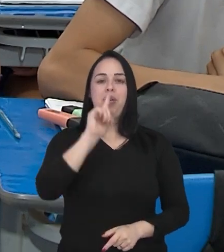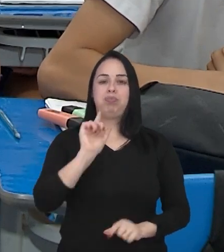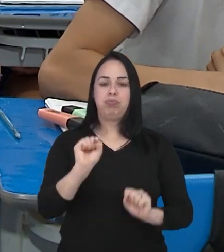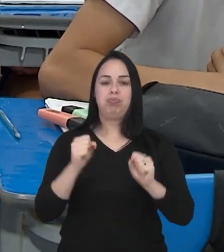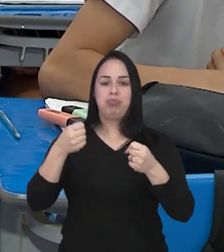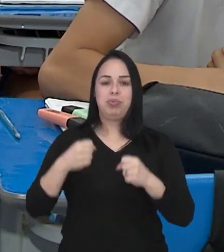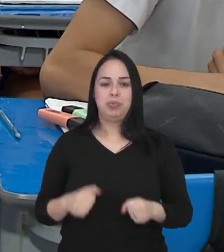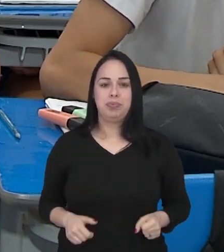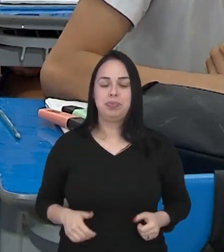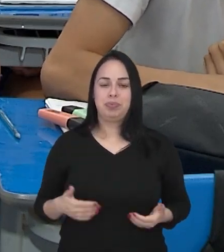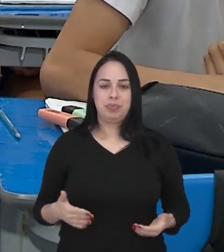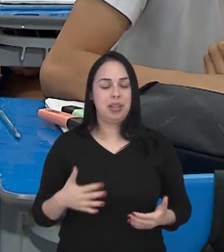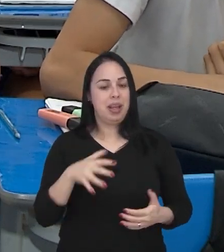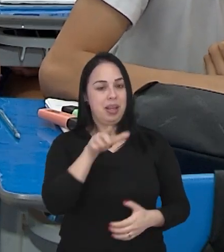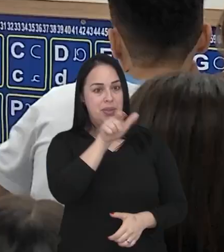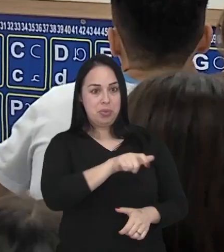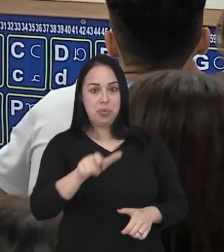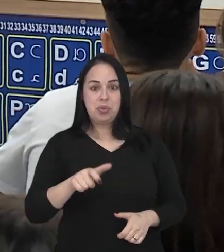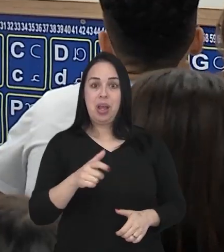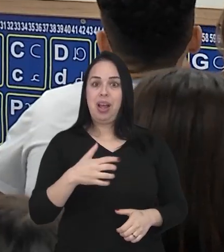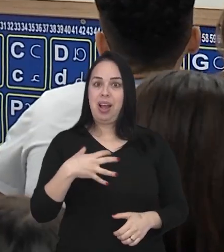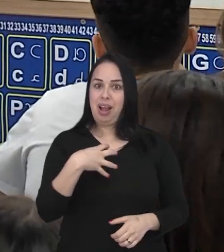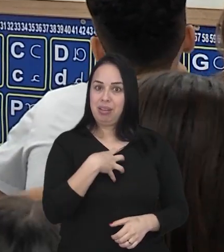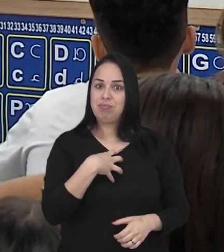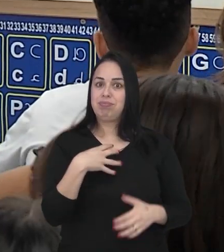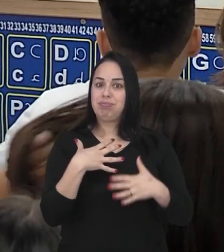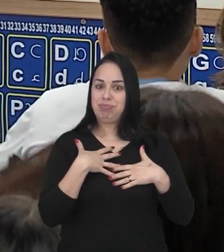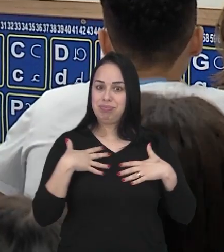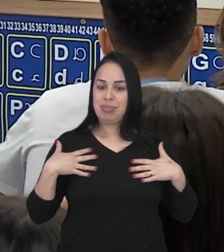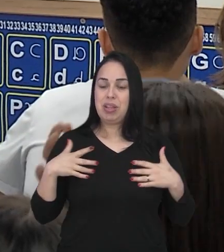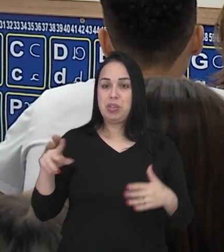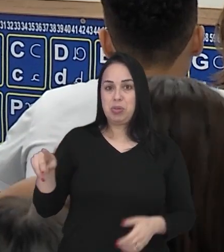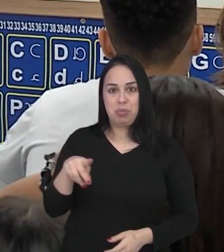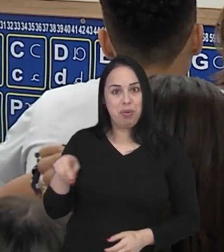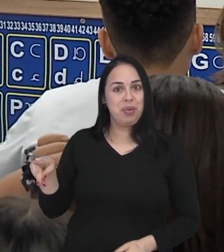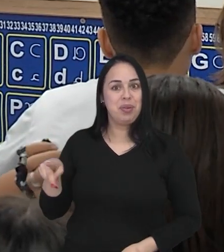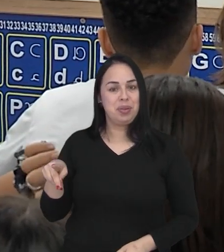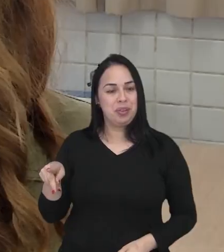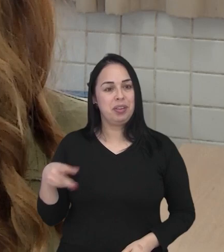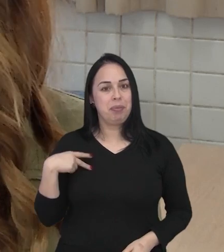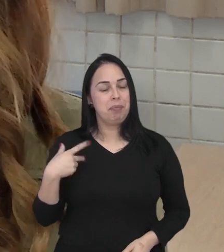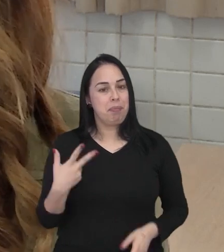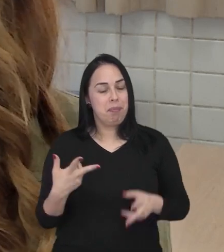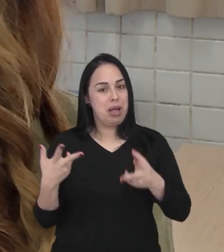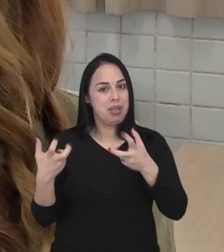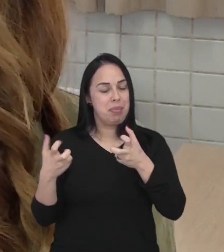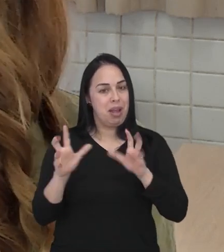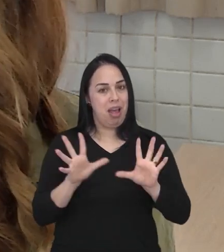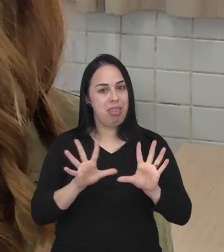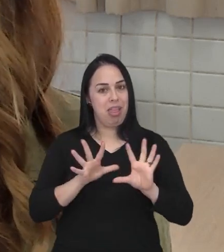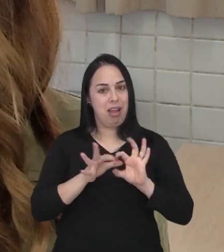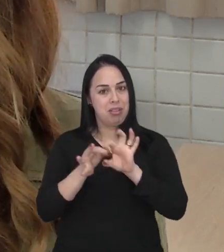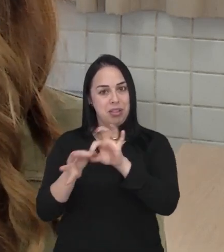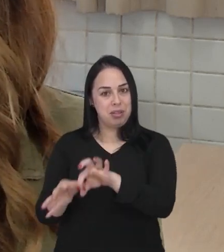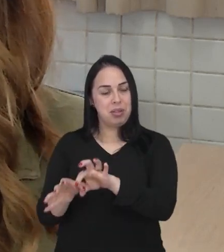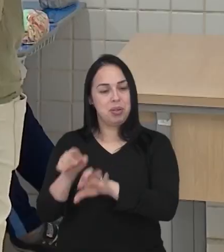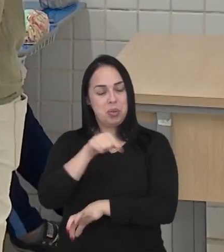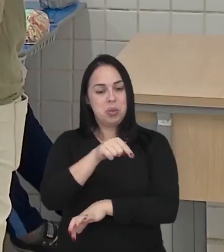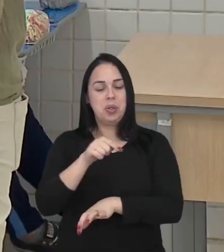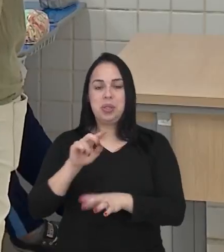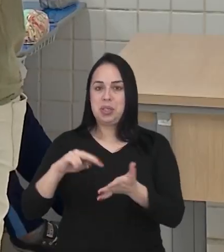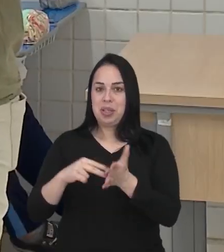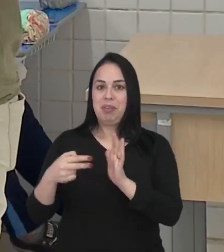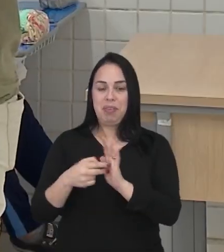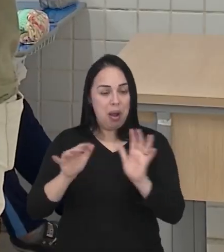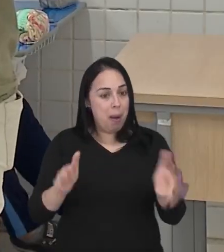vez mais para conseguir alcançar meus objetivos. Além da satisfação pelo desempenho dos alunos, os professores veem a competição